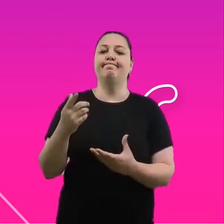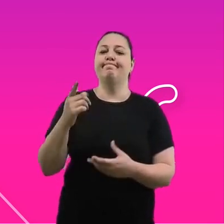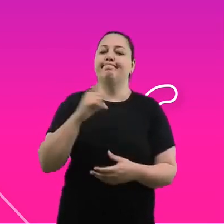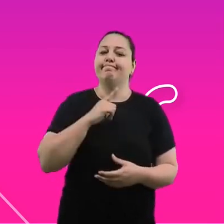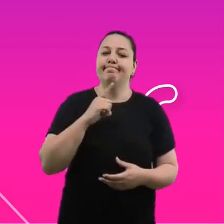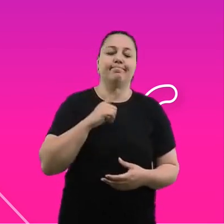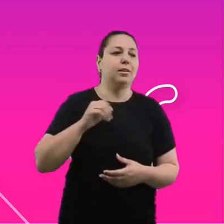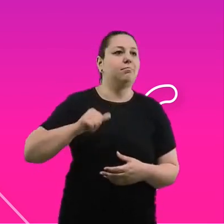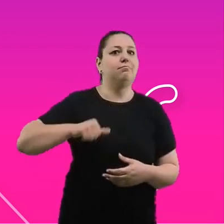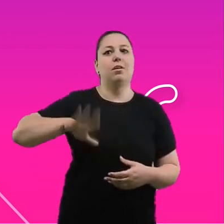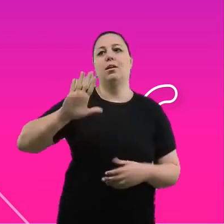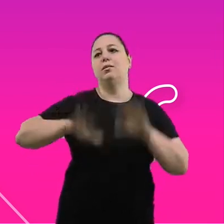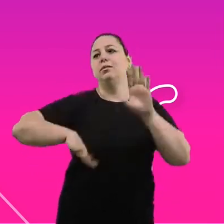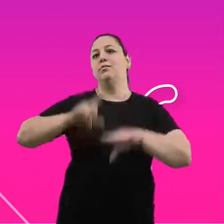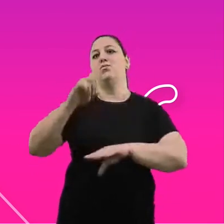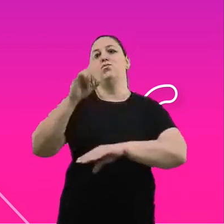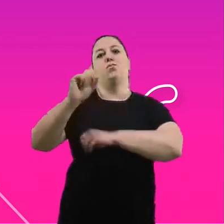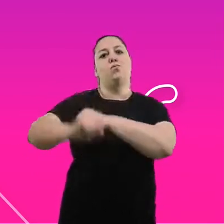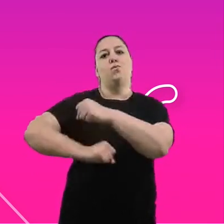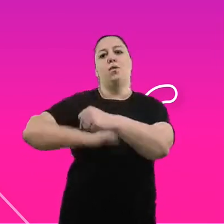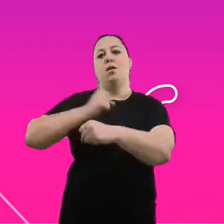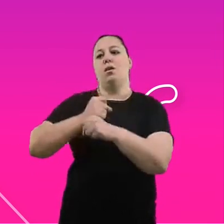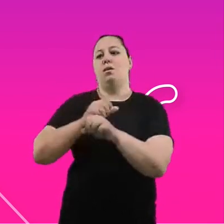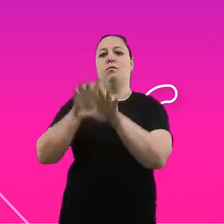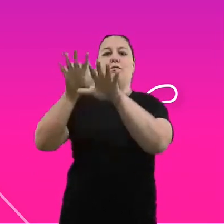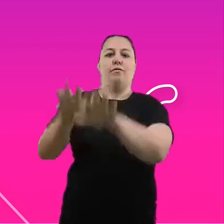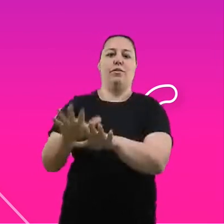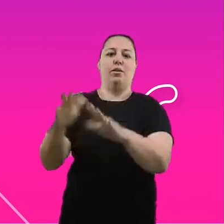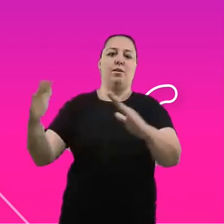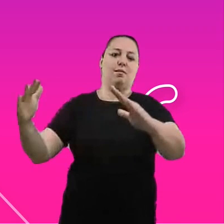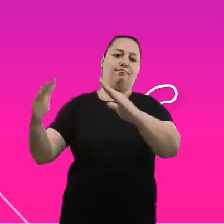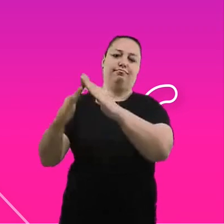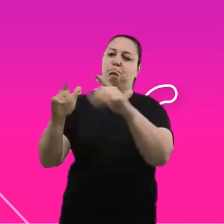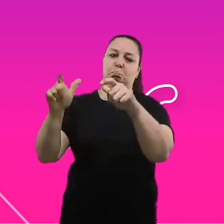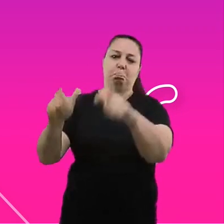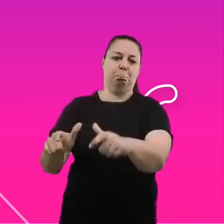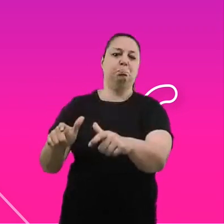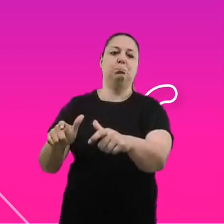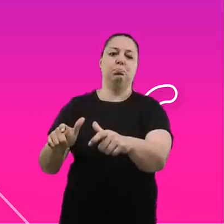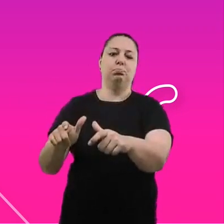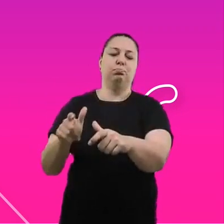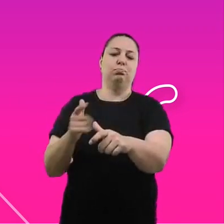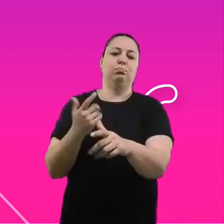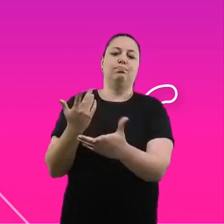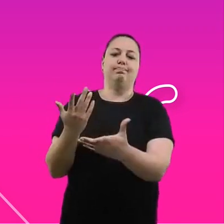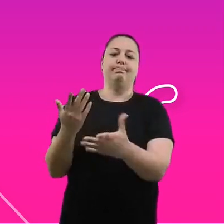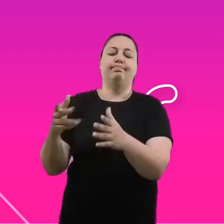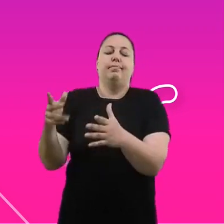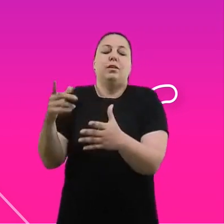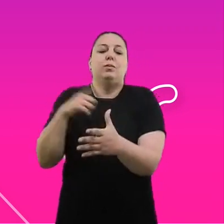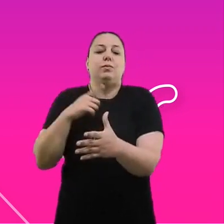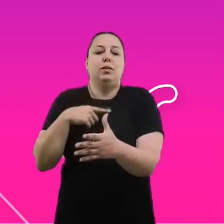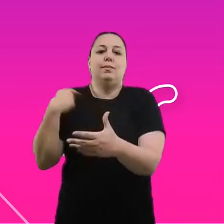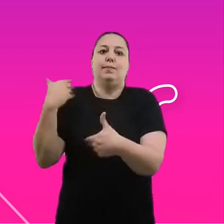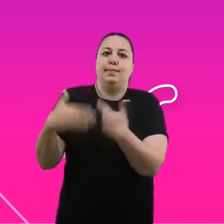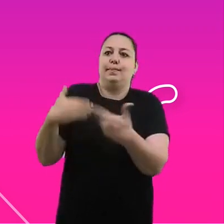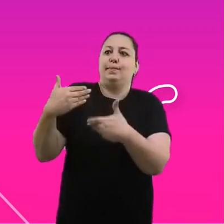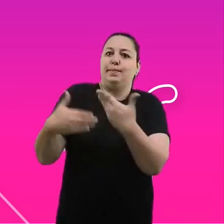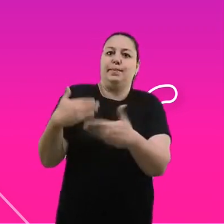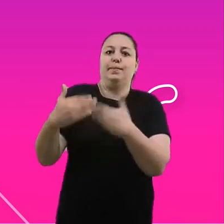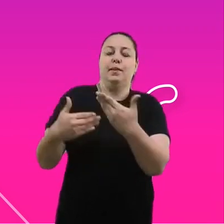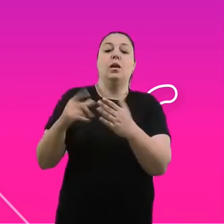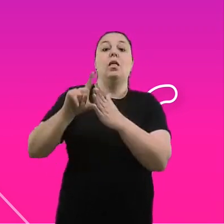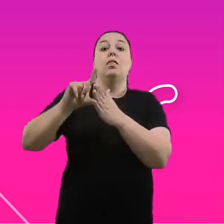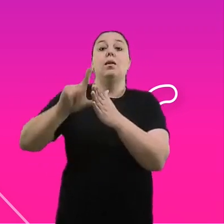de um ano acolhida. Depois do Acelera, chegamos à marca de 133 dias. Houve uma diminuição de